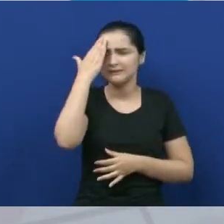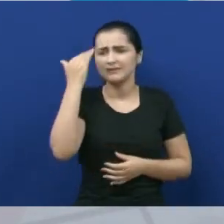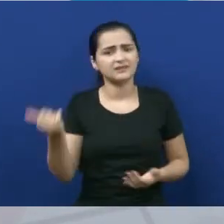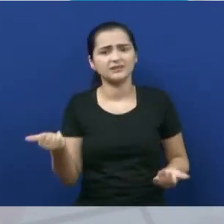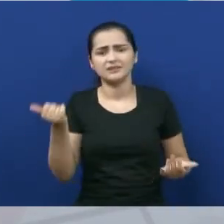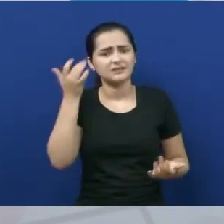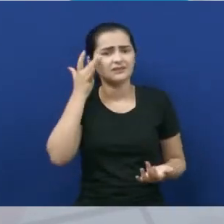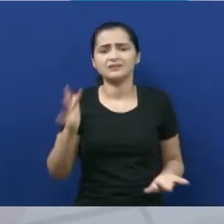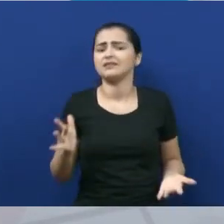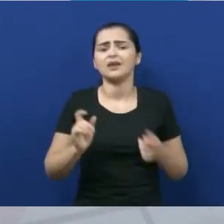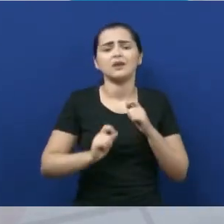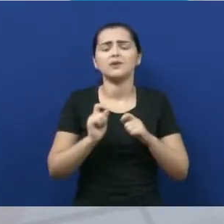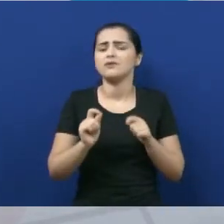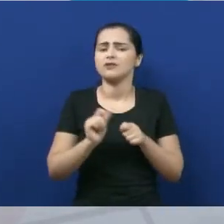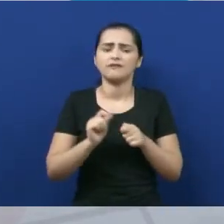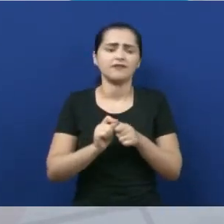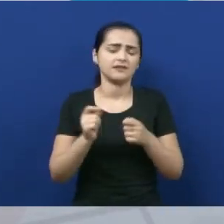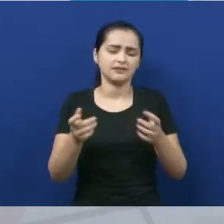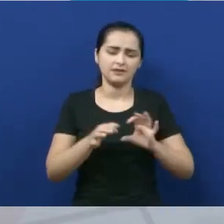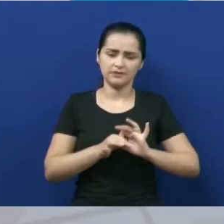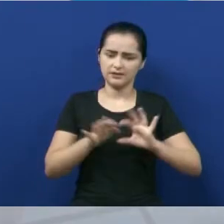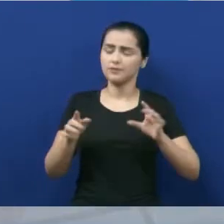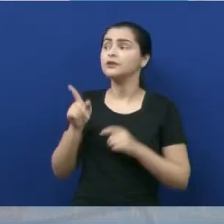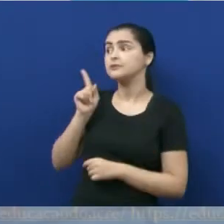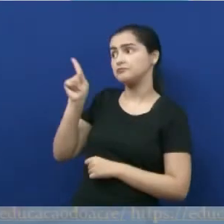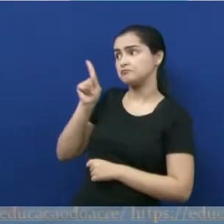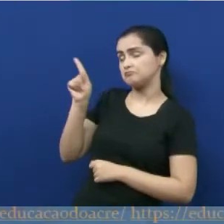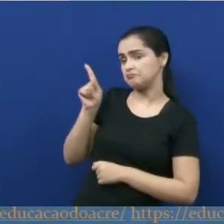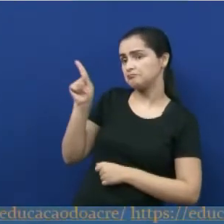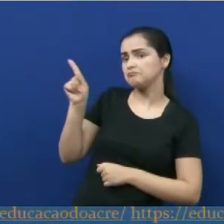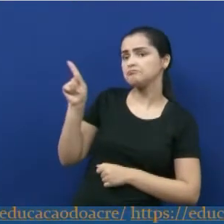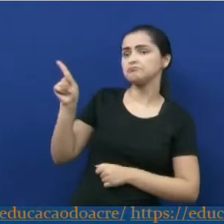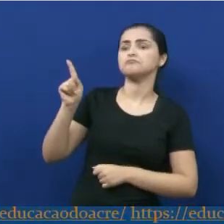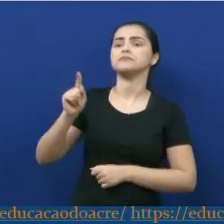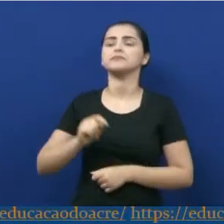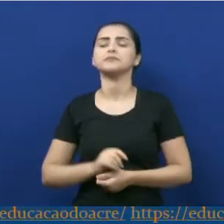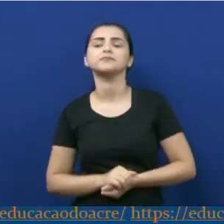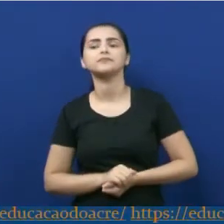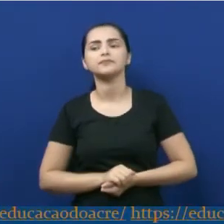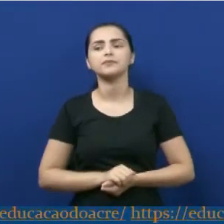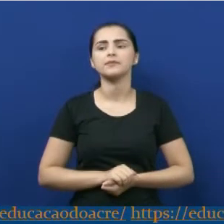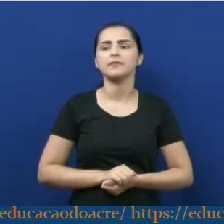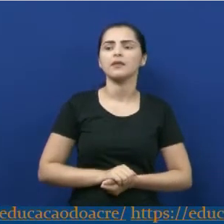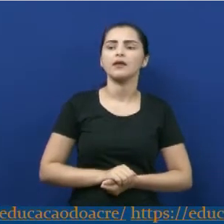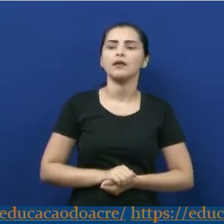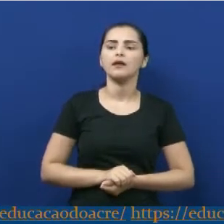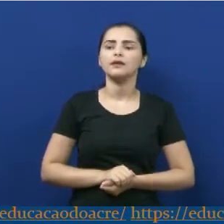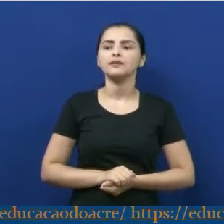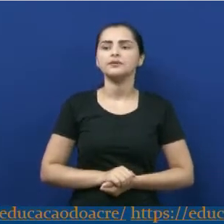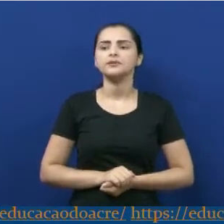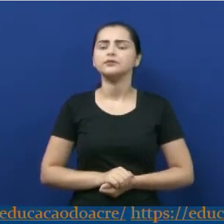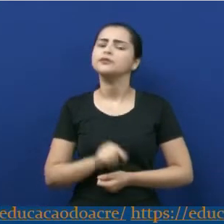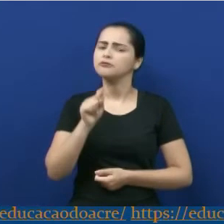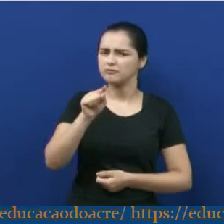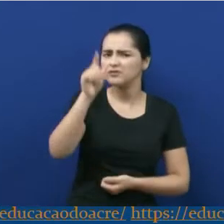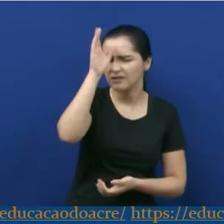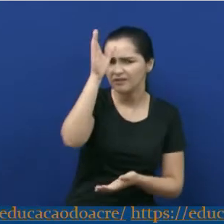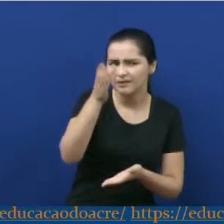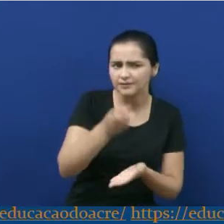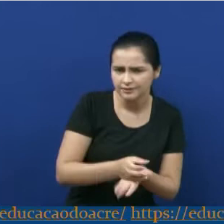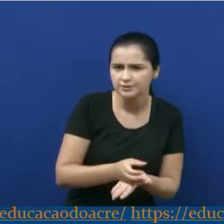liberdade vocês estão vendo a tirinha aí de Calvin e Haroldo que aí calma e fala assim você